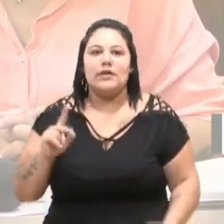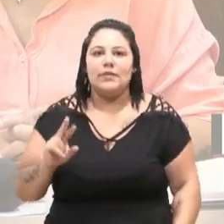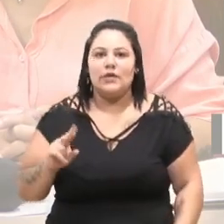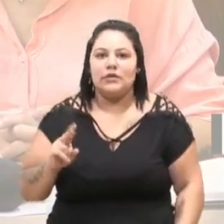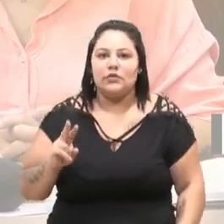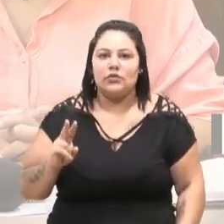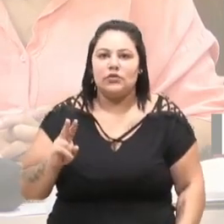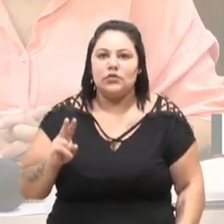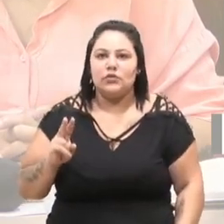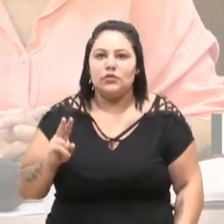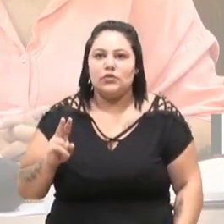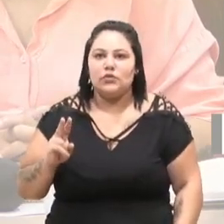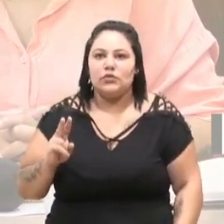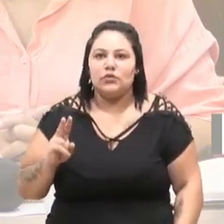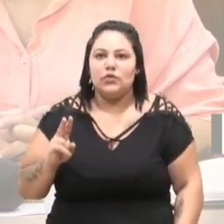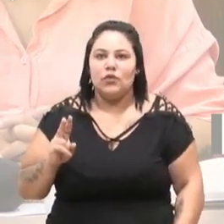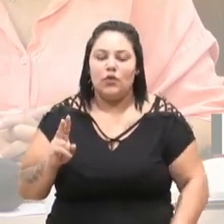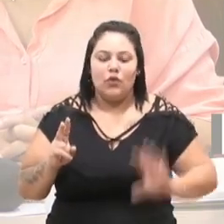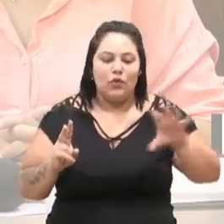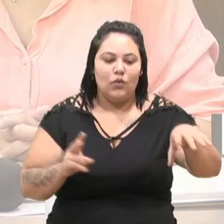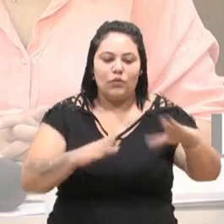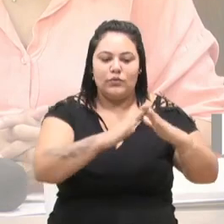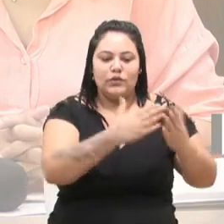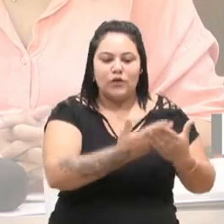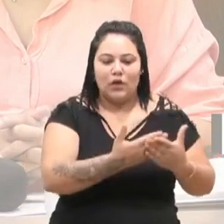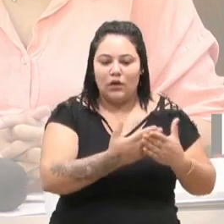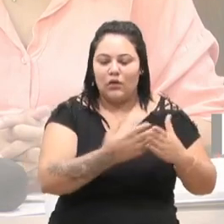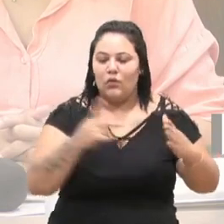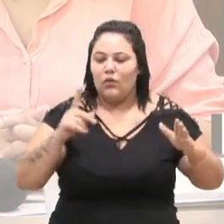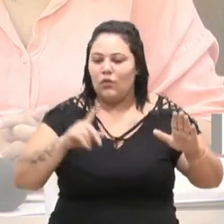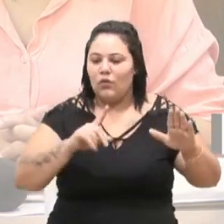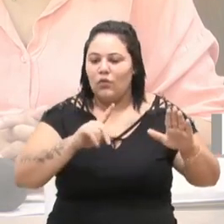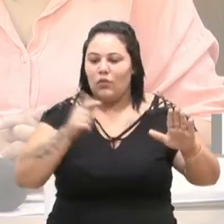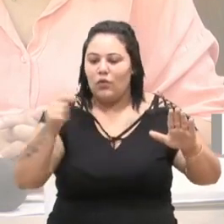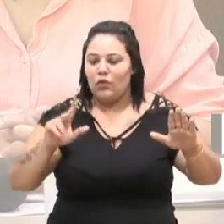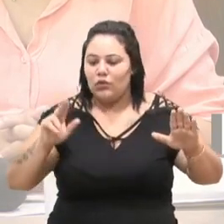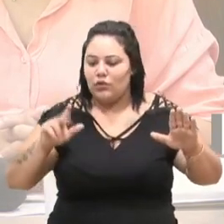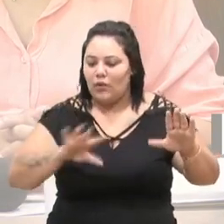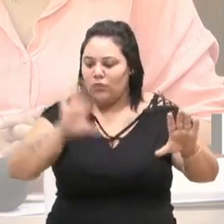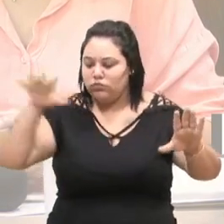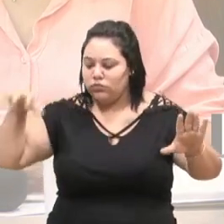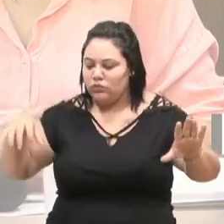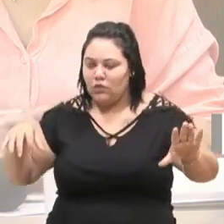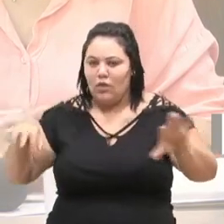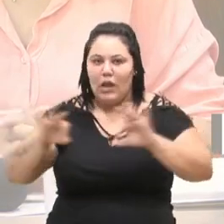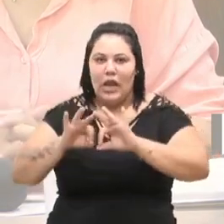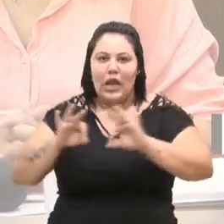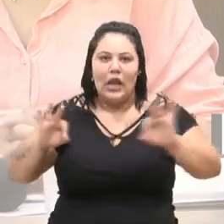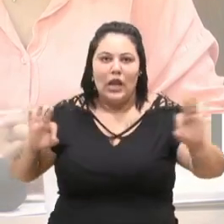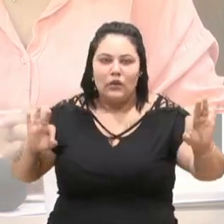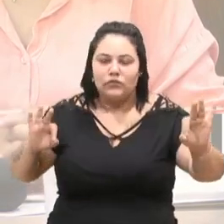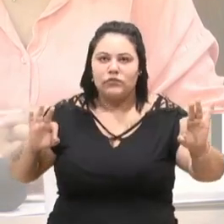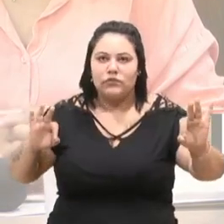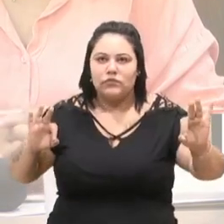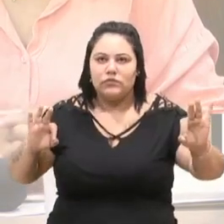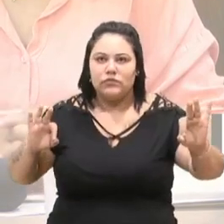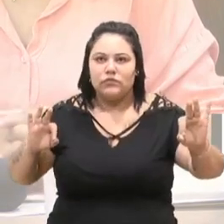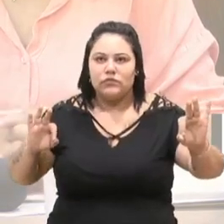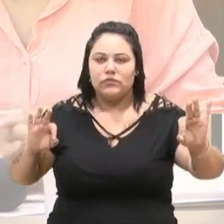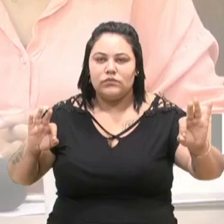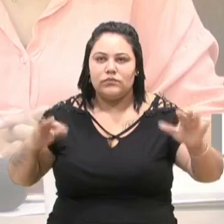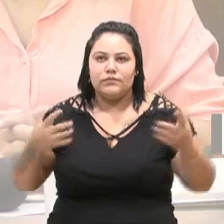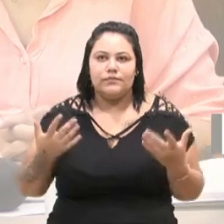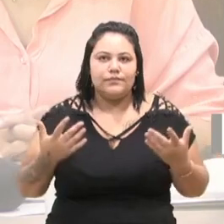Ester, outro está no João Desorze. Lá no Planalto, um está no Alberto, que é na Vila Mari, outro está no São